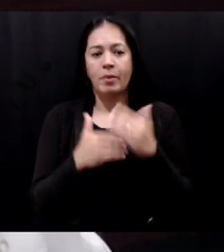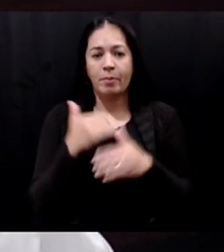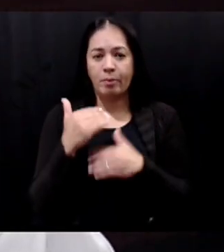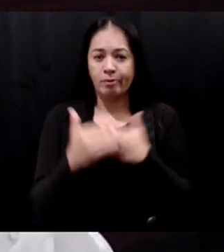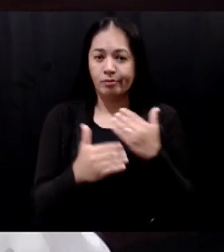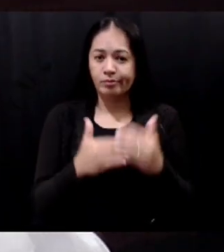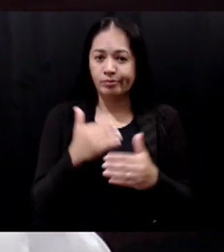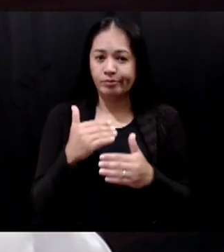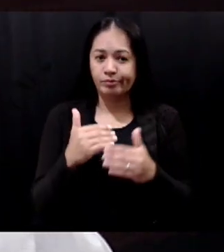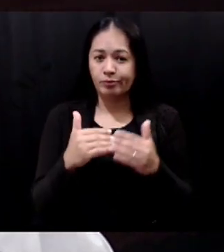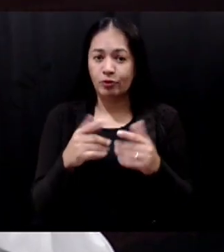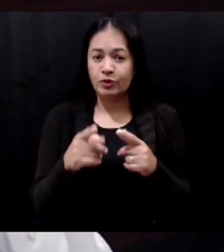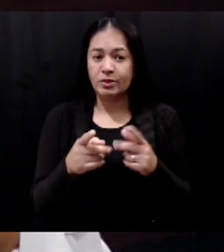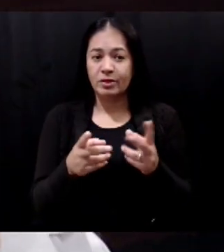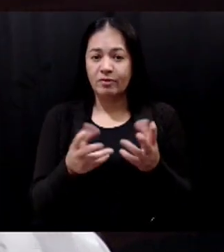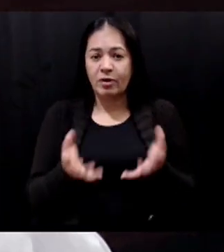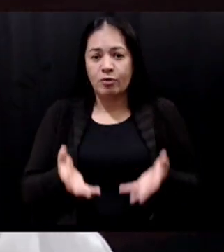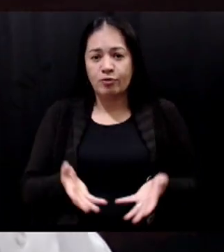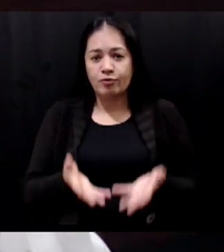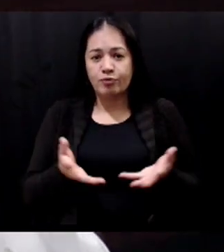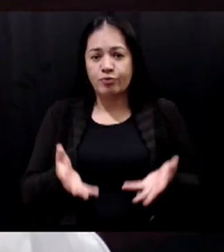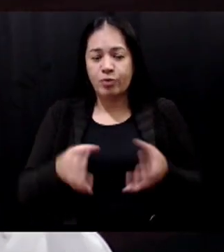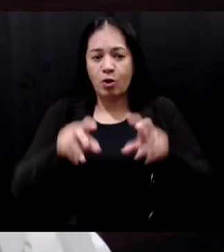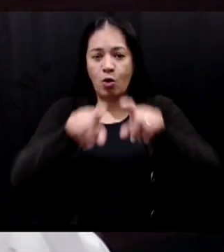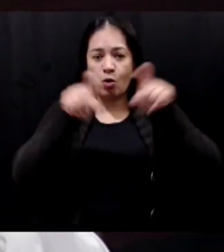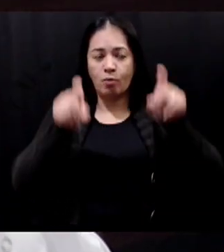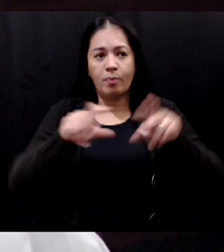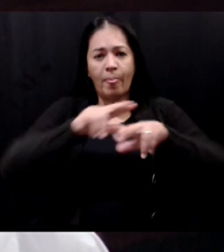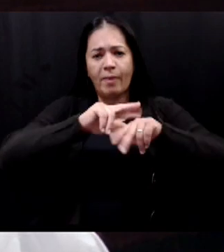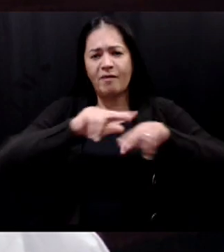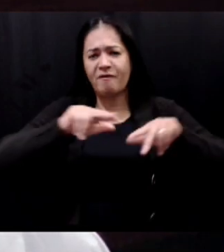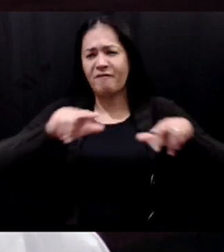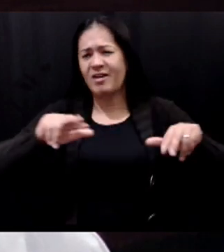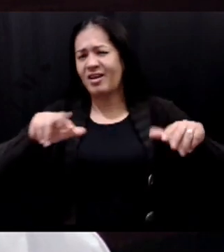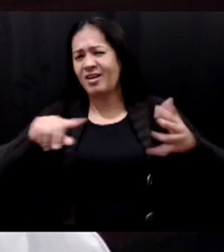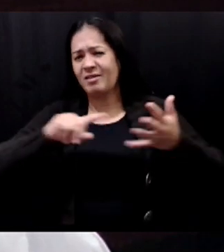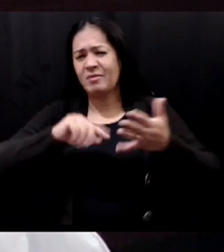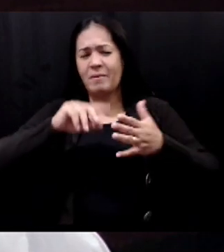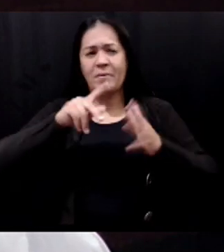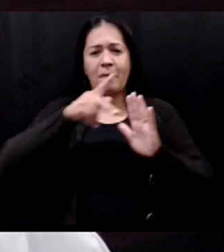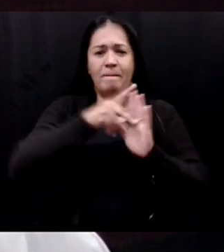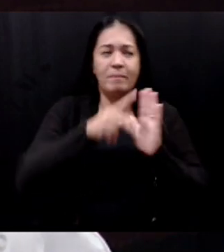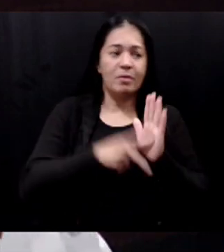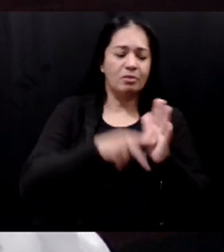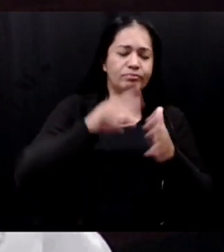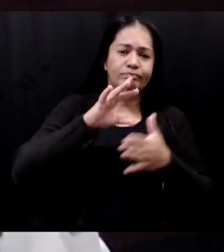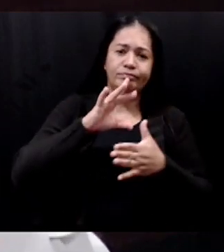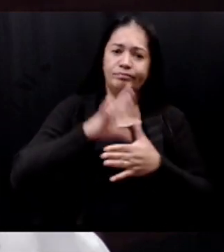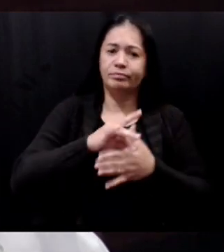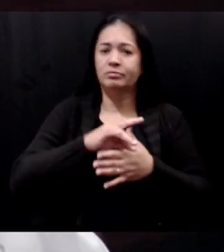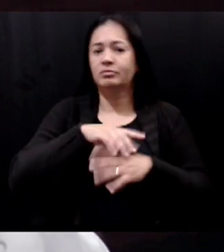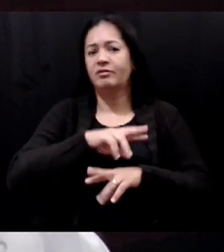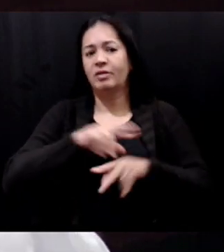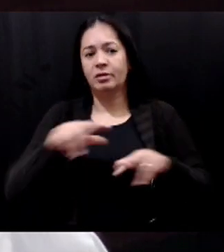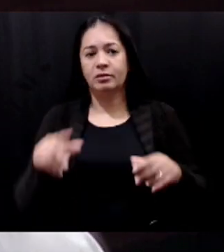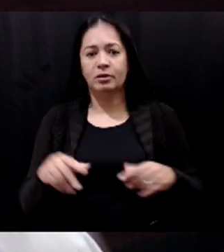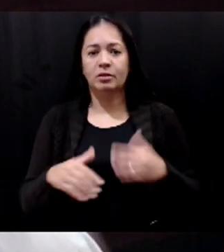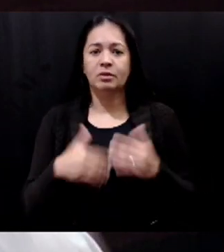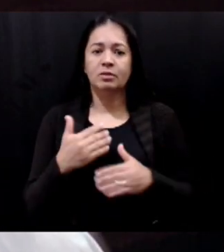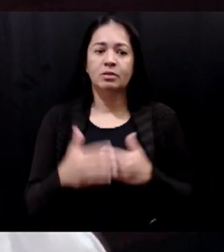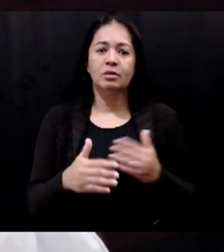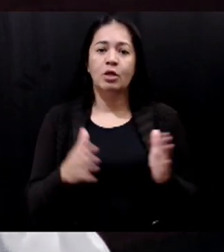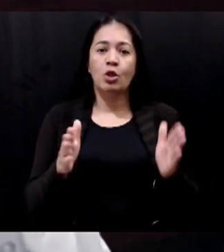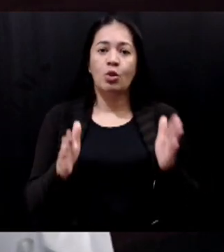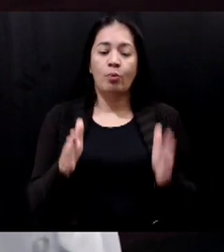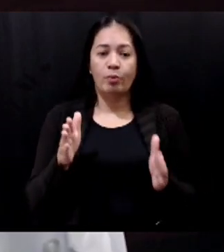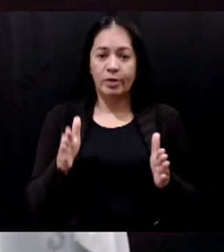vai alimentando aquele computador com vários arquivos e programas, e depois de um certo período,